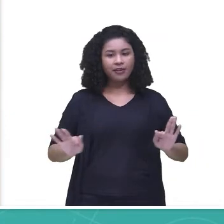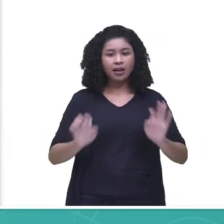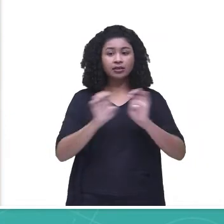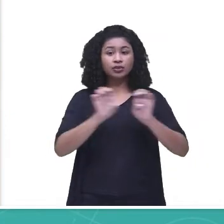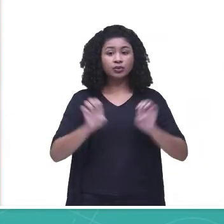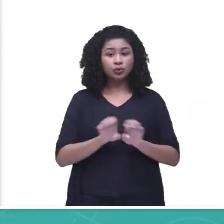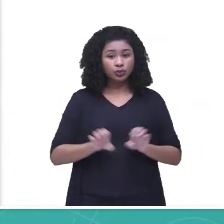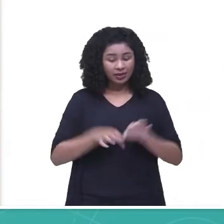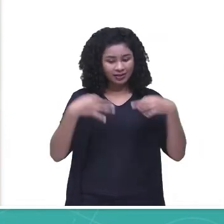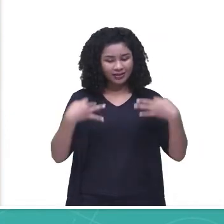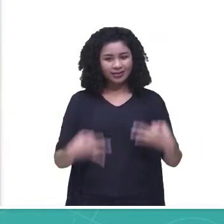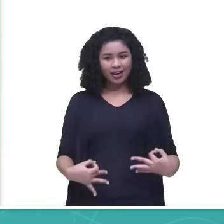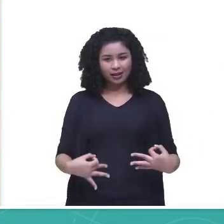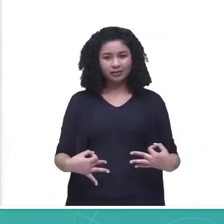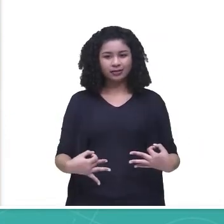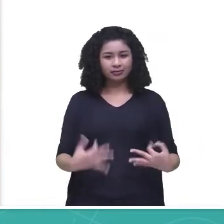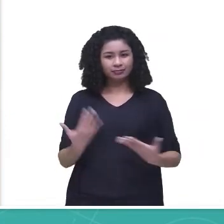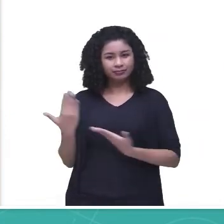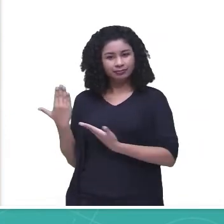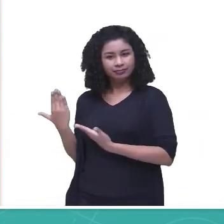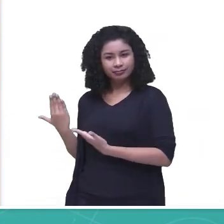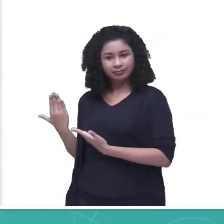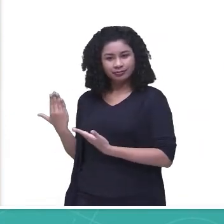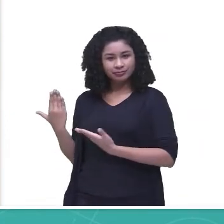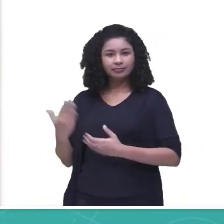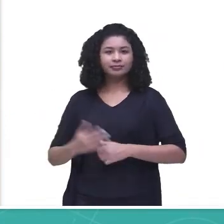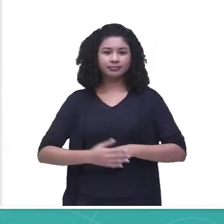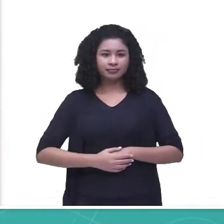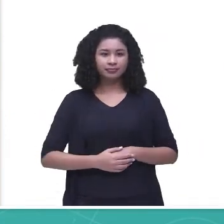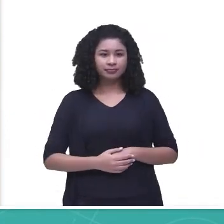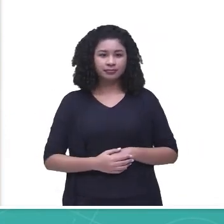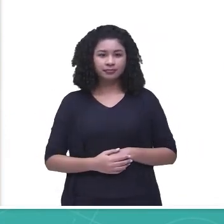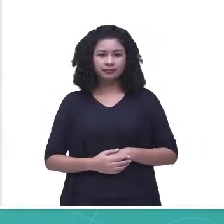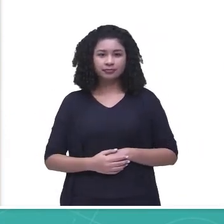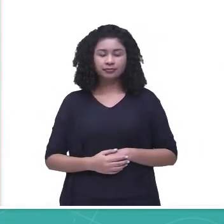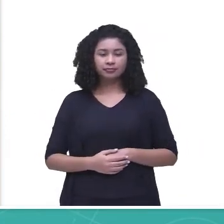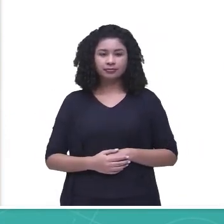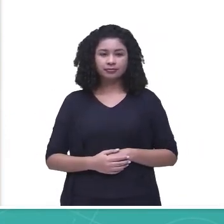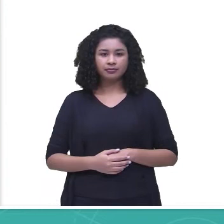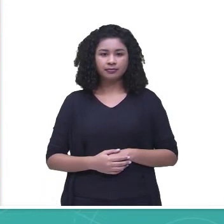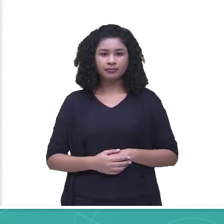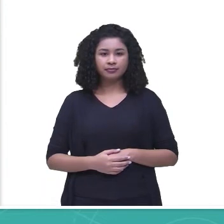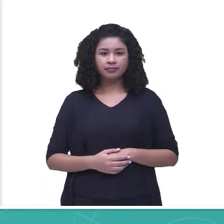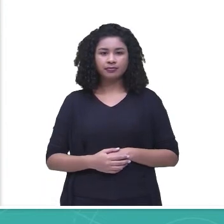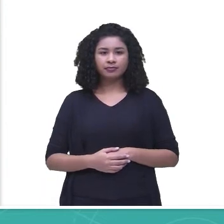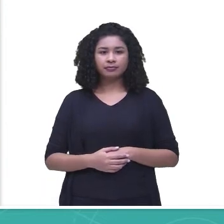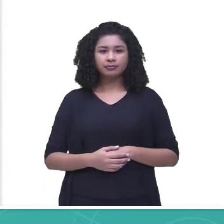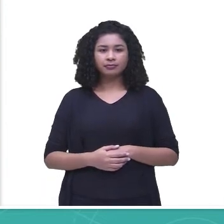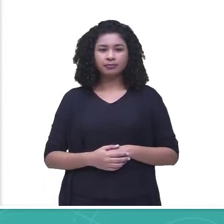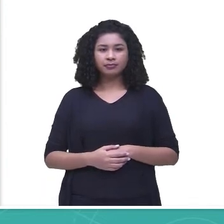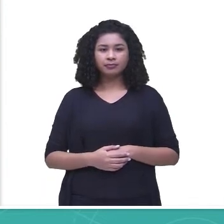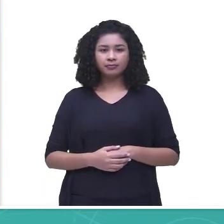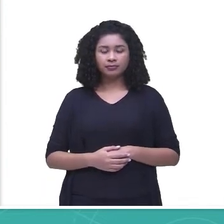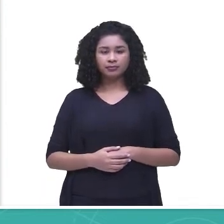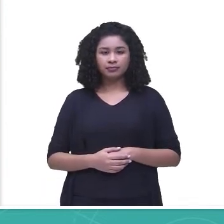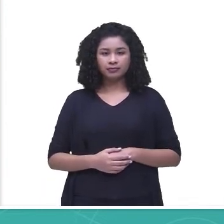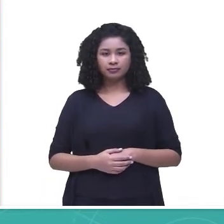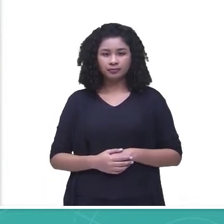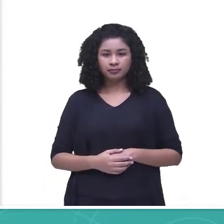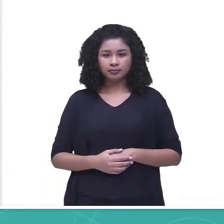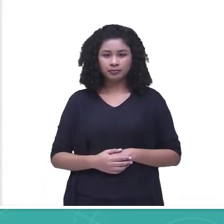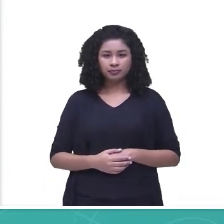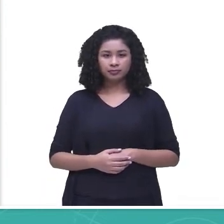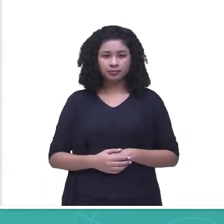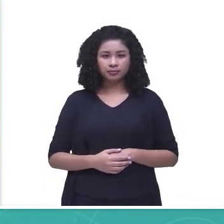estrutura, tá? Verbo auxiliar, sujeito, verbo principal, complemento, se houver ou não, mais ponto de interrogação.